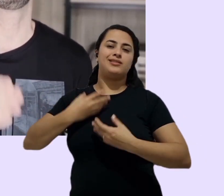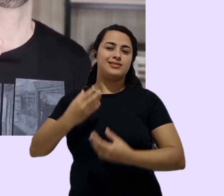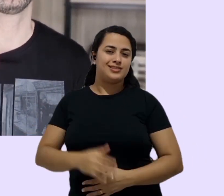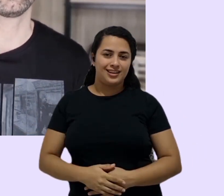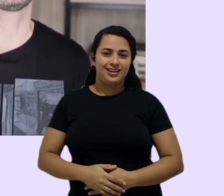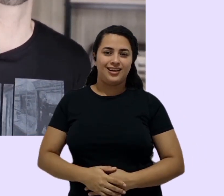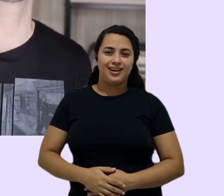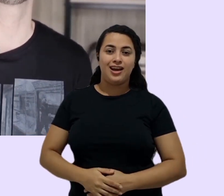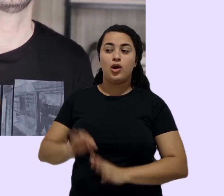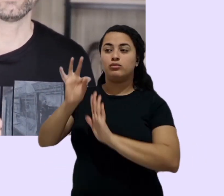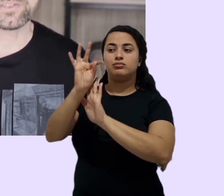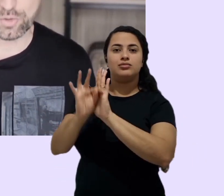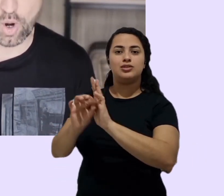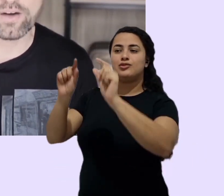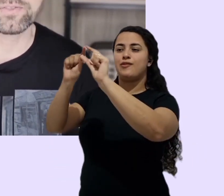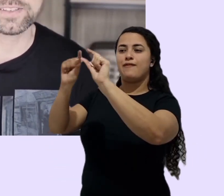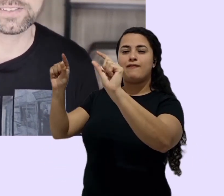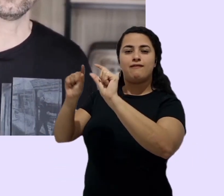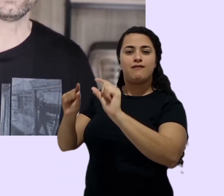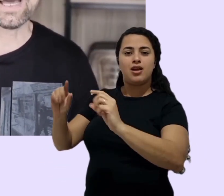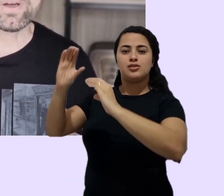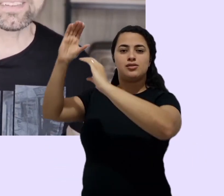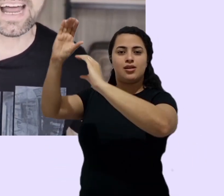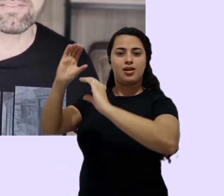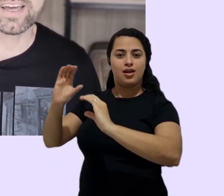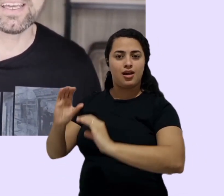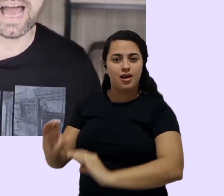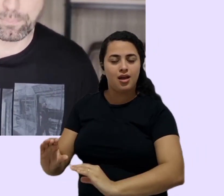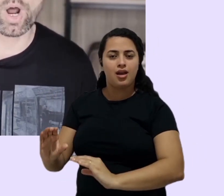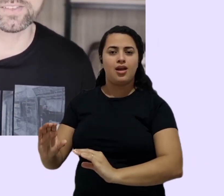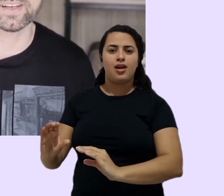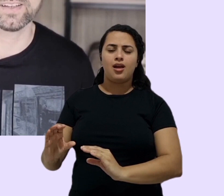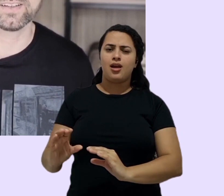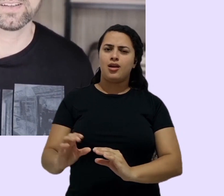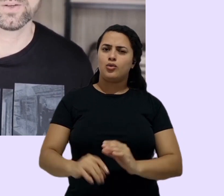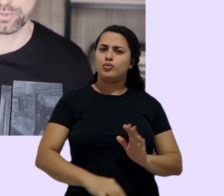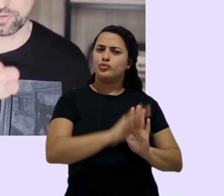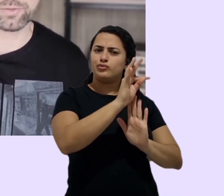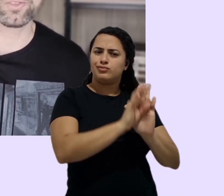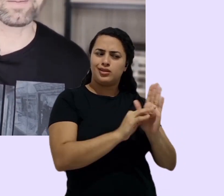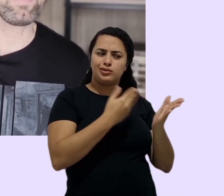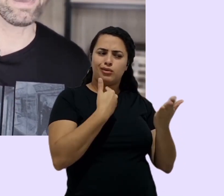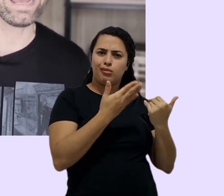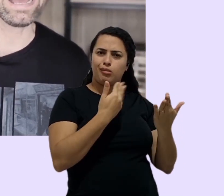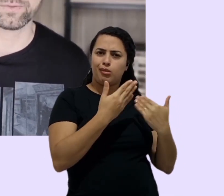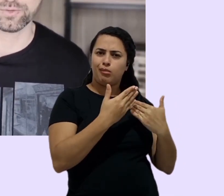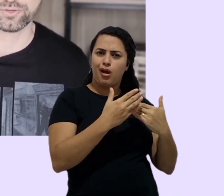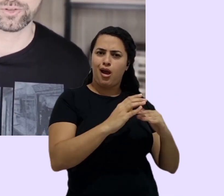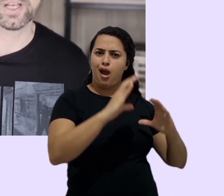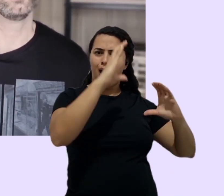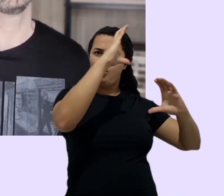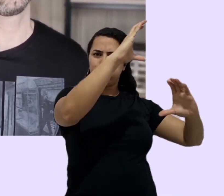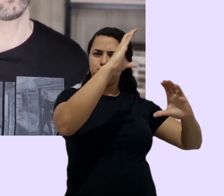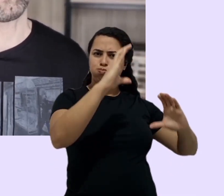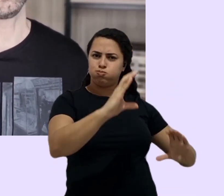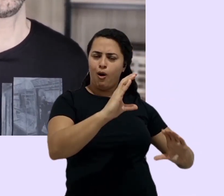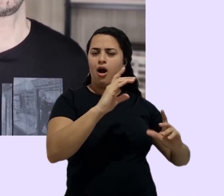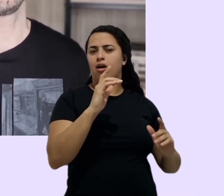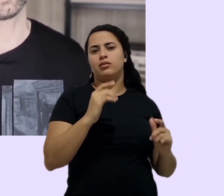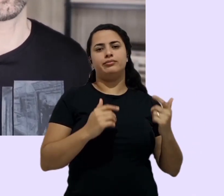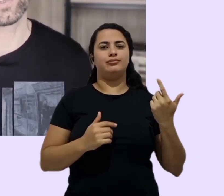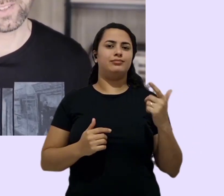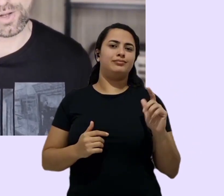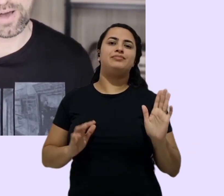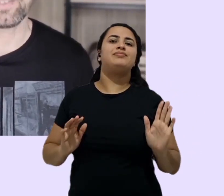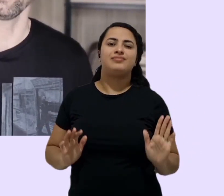o texto em versos, estrofes, não entrava aí a prosa. Os textos em parágrafos. Só a